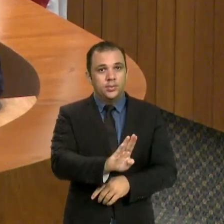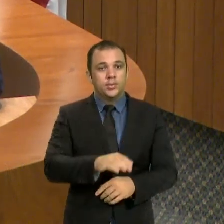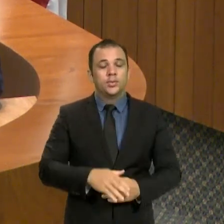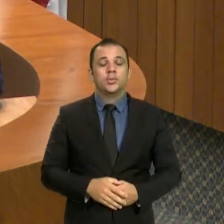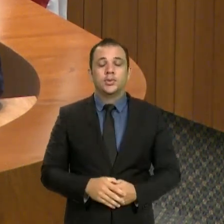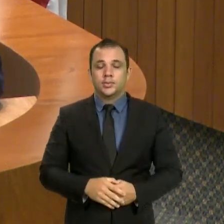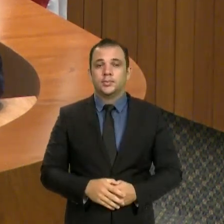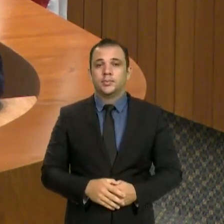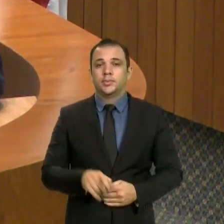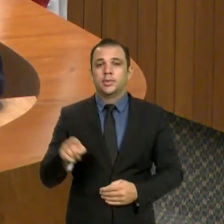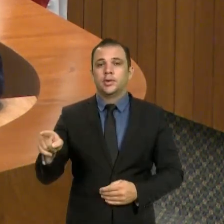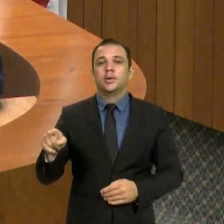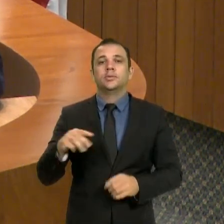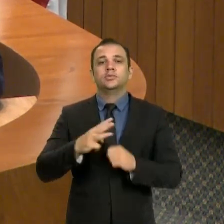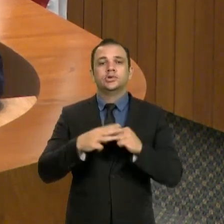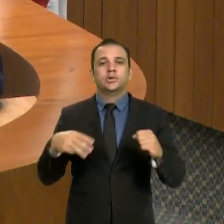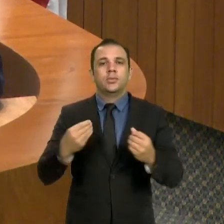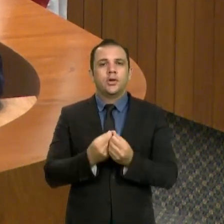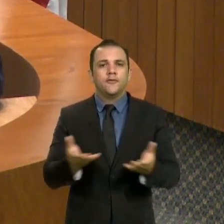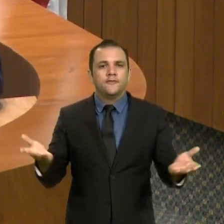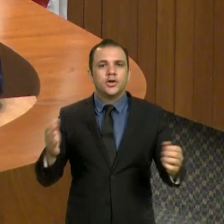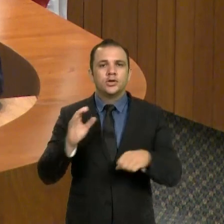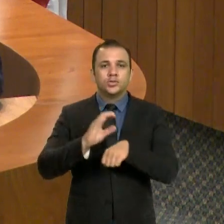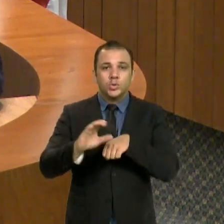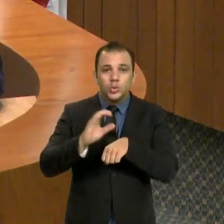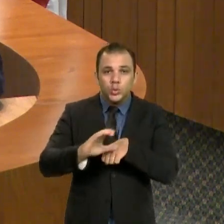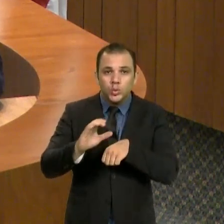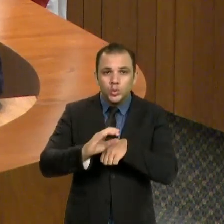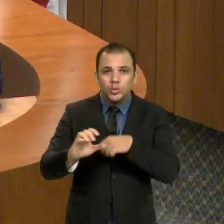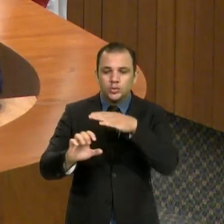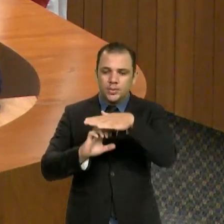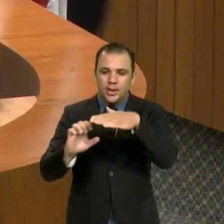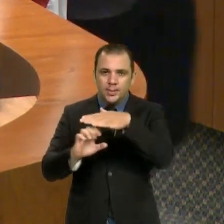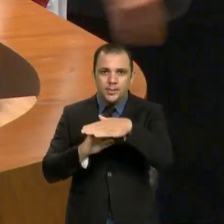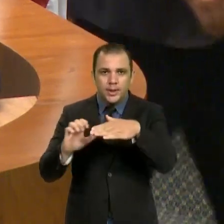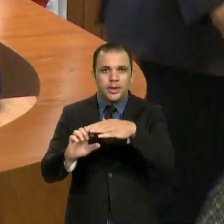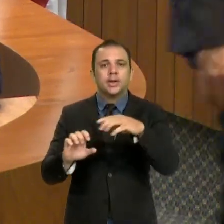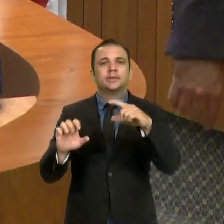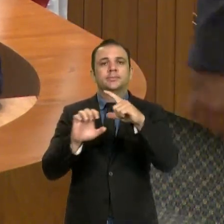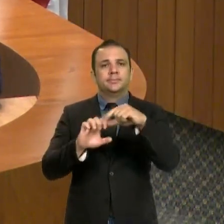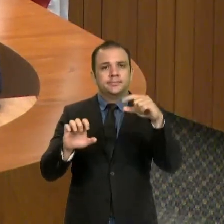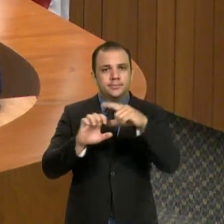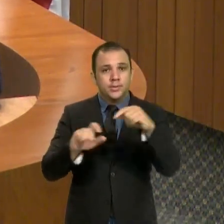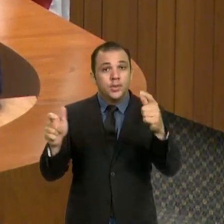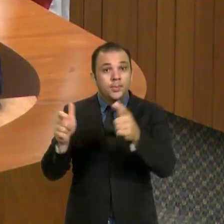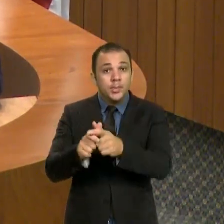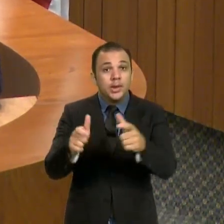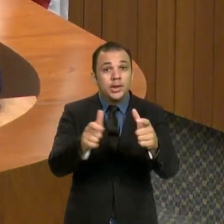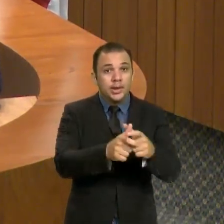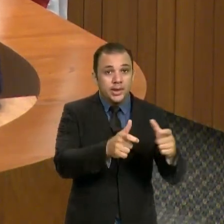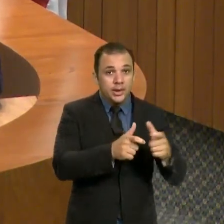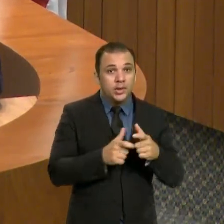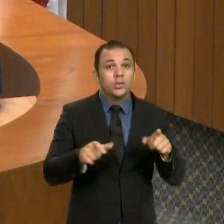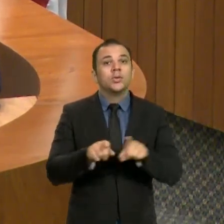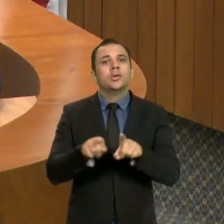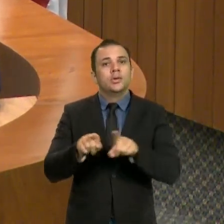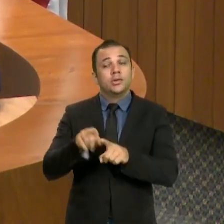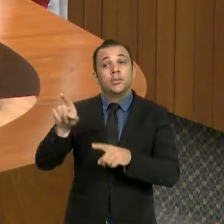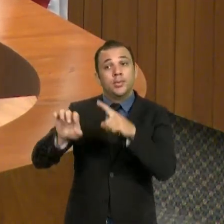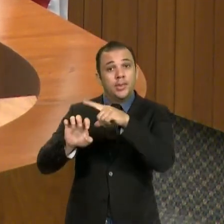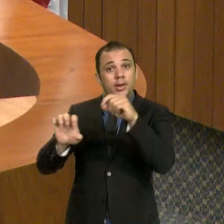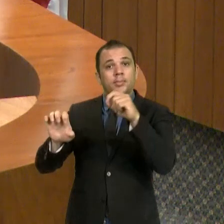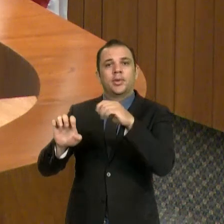leva cursos para pequenos empresas micro empresários isso e para grandes empresários